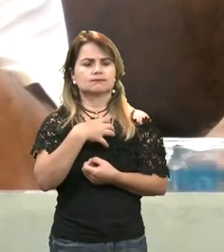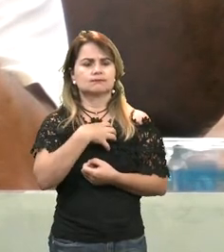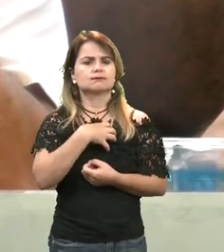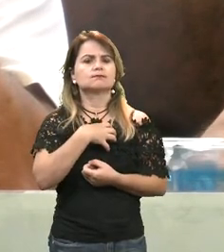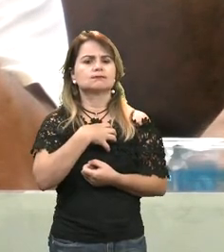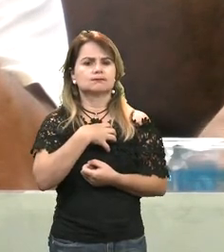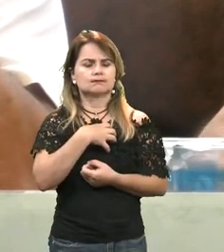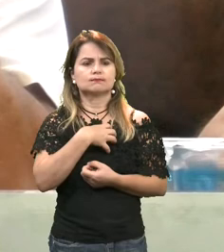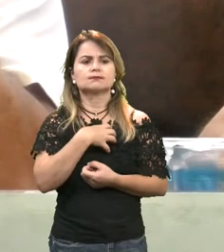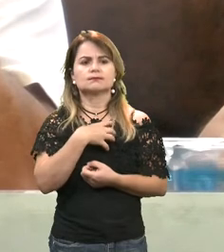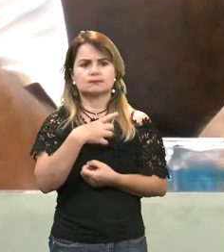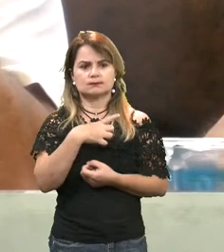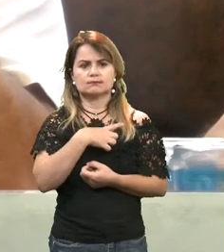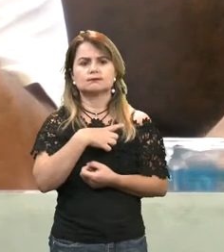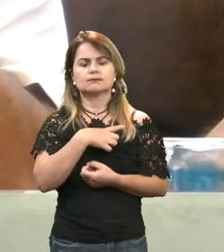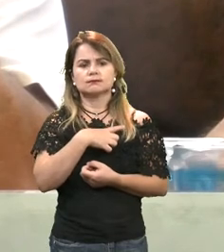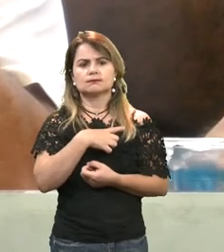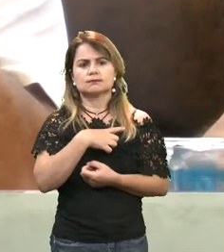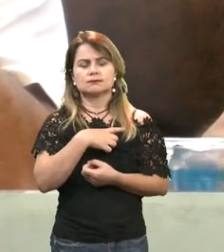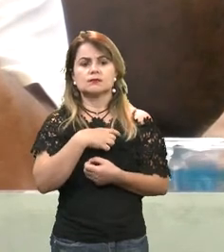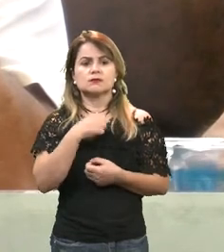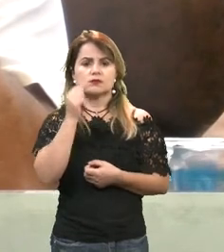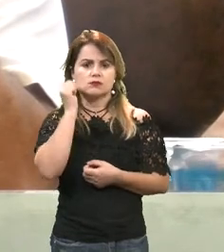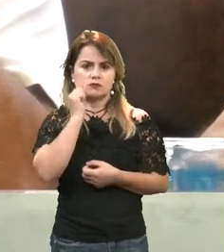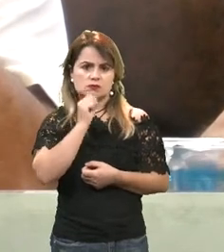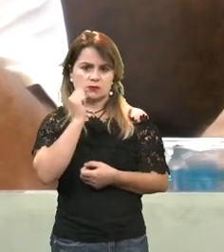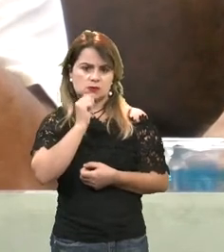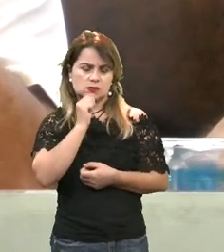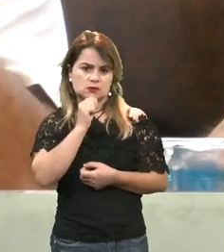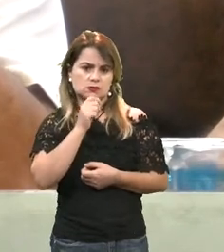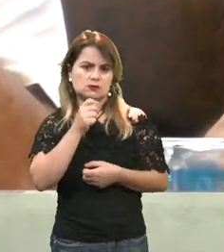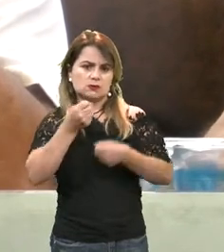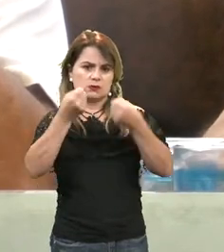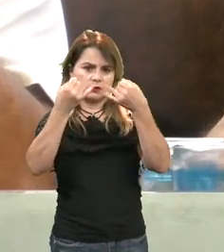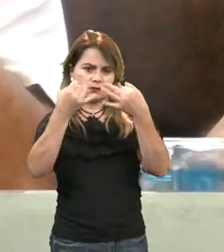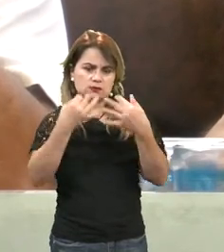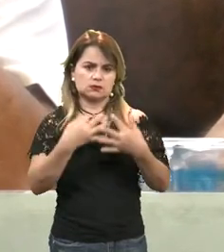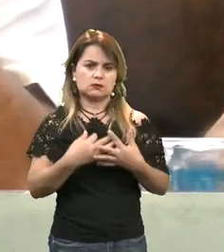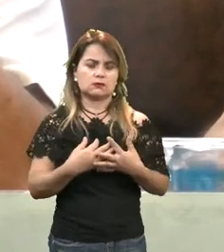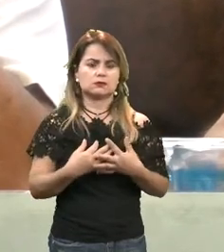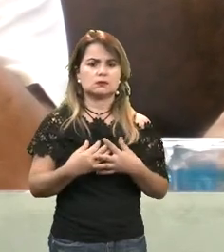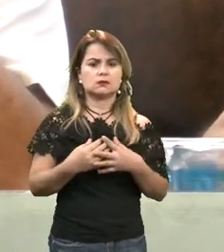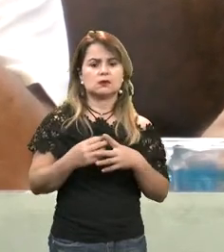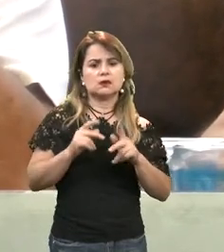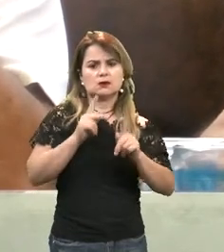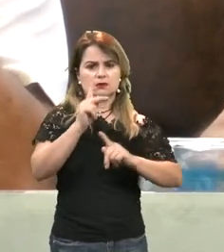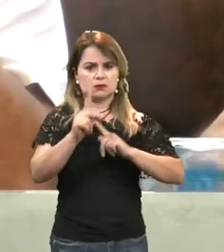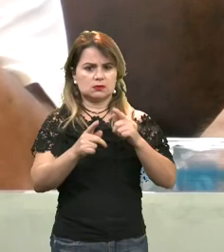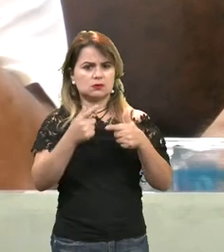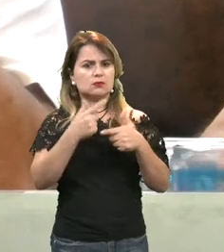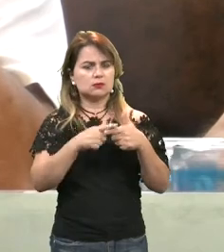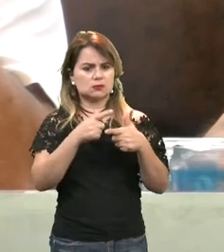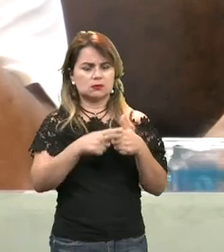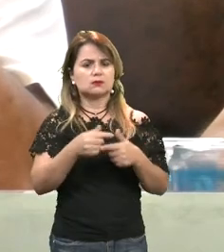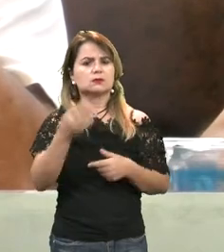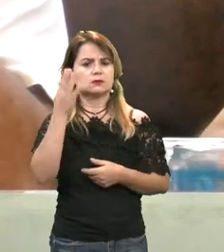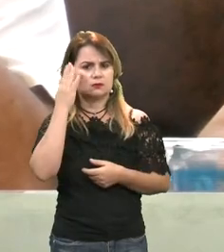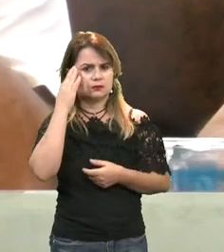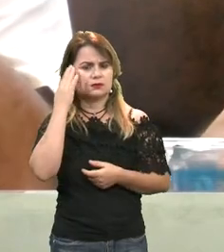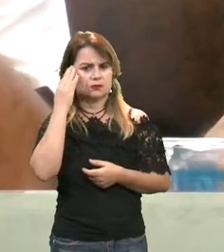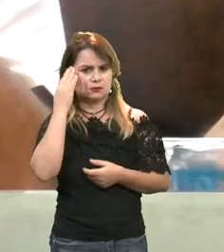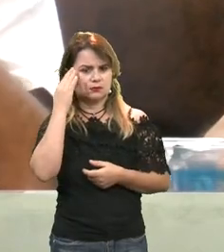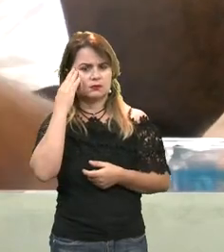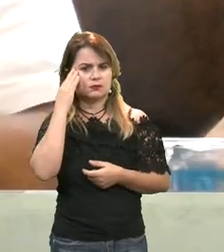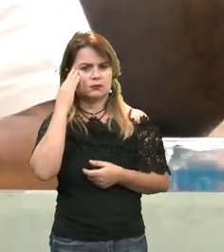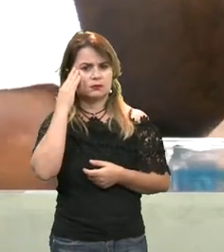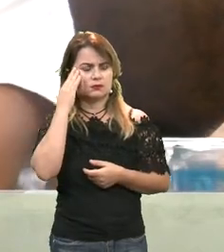E quando a Cláudia falou que só quem sabe passa, só sabe quem passa, é por isso que eu aqui